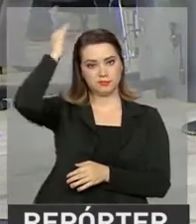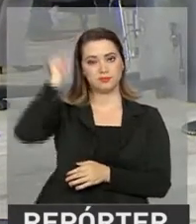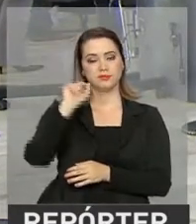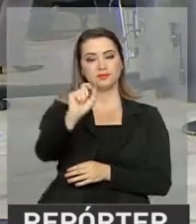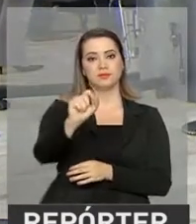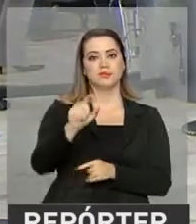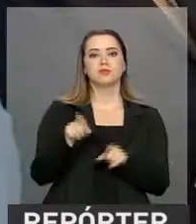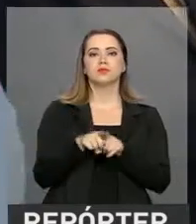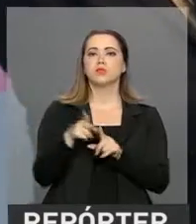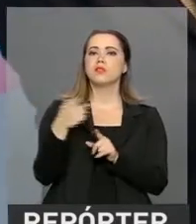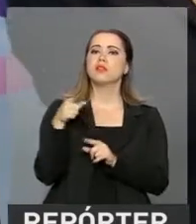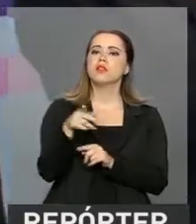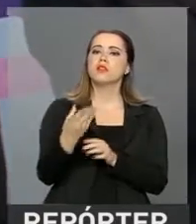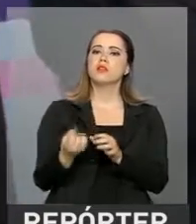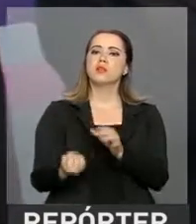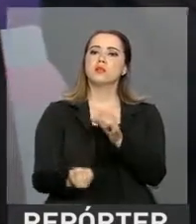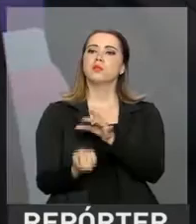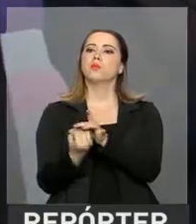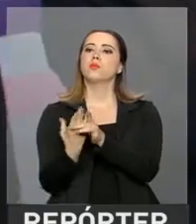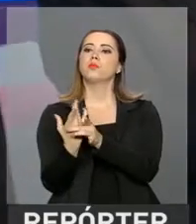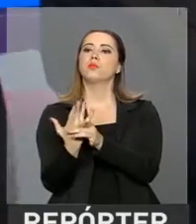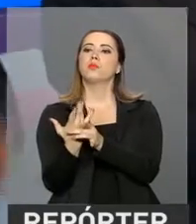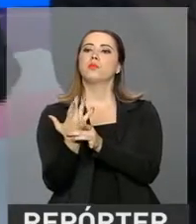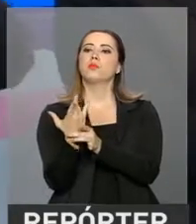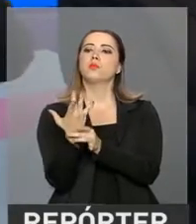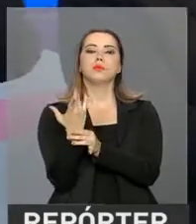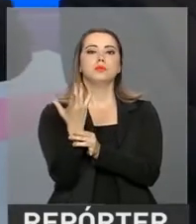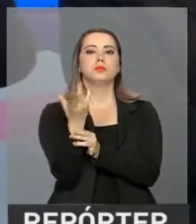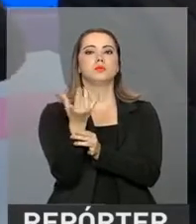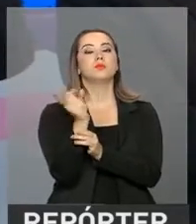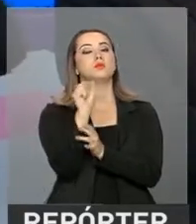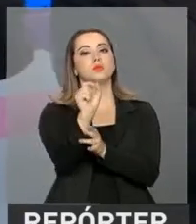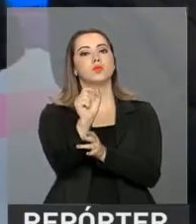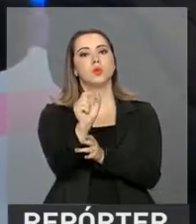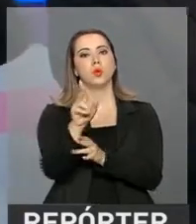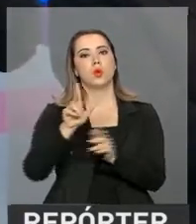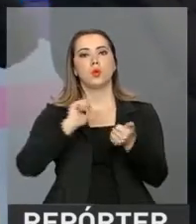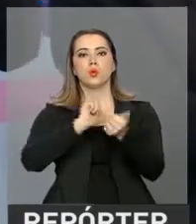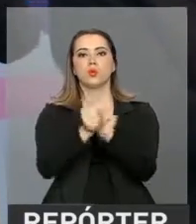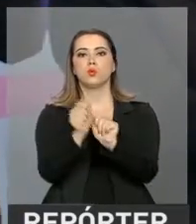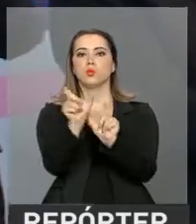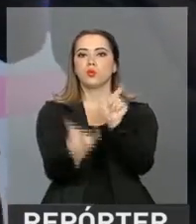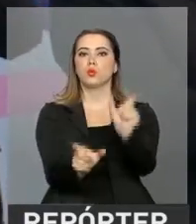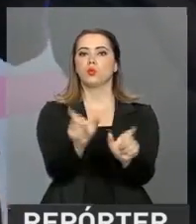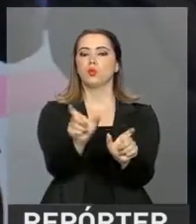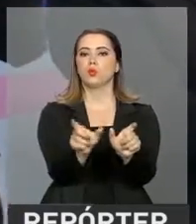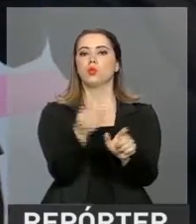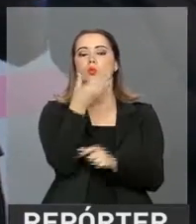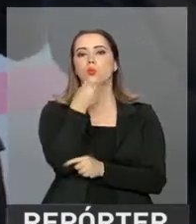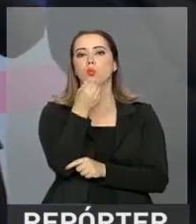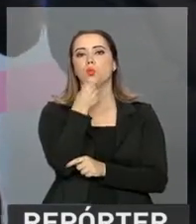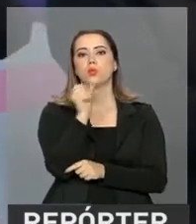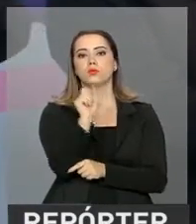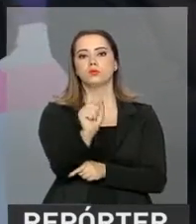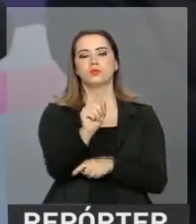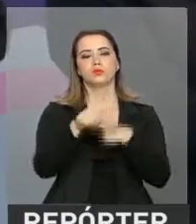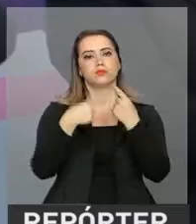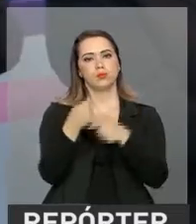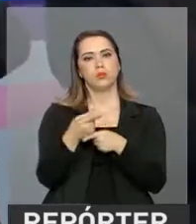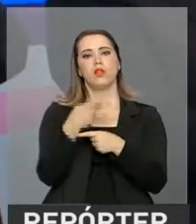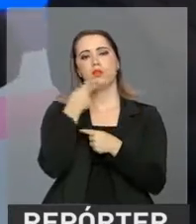temer ele acendeu a tocha para a limp cá do atleta eo ronson do nascimento ferreira e depois